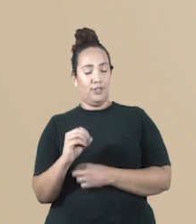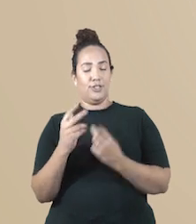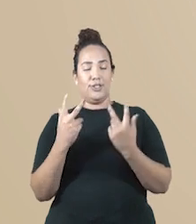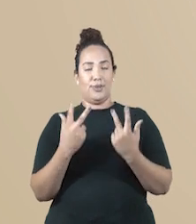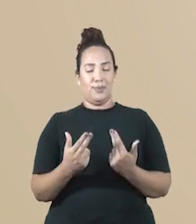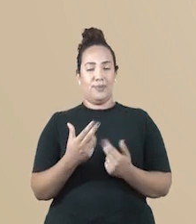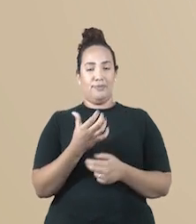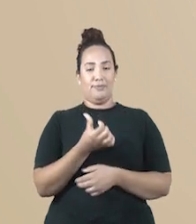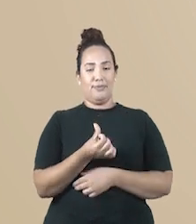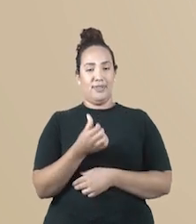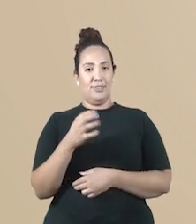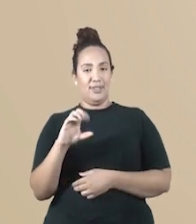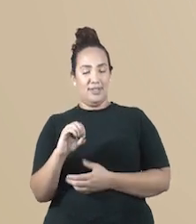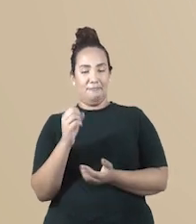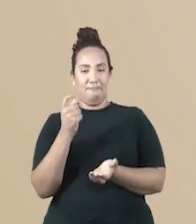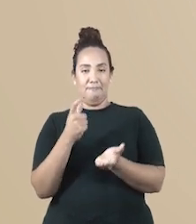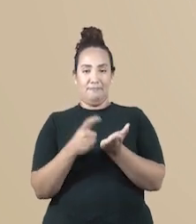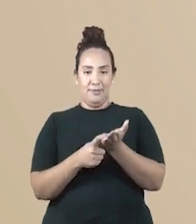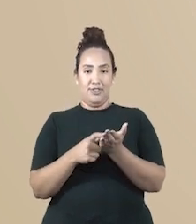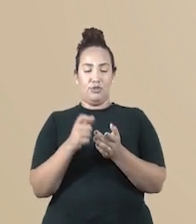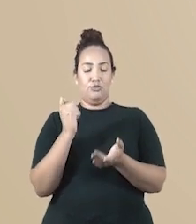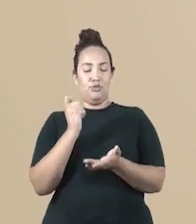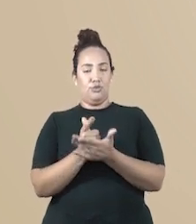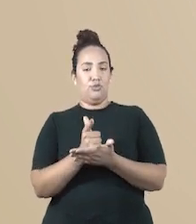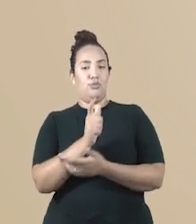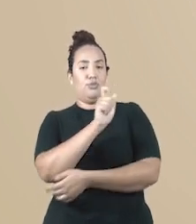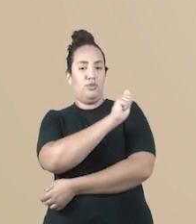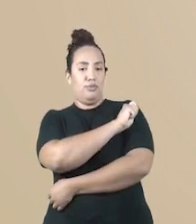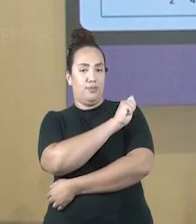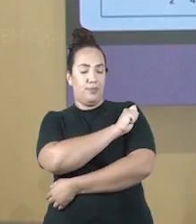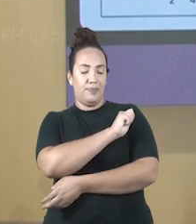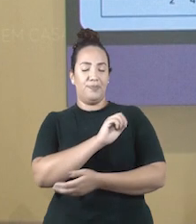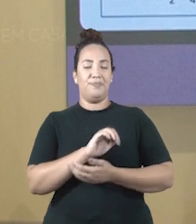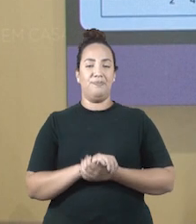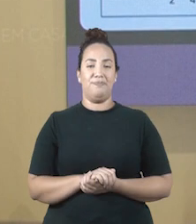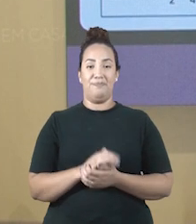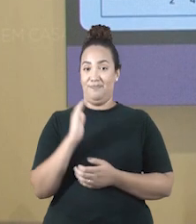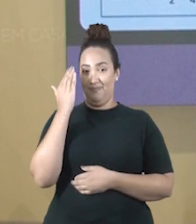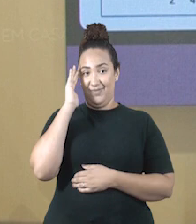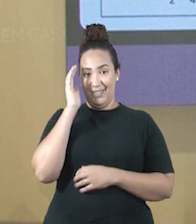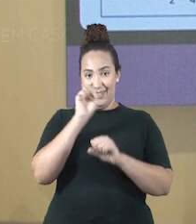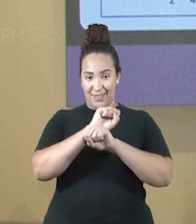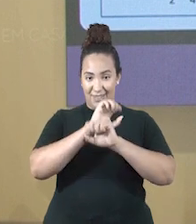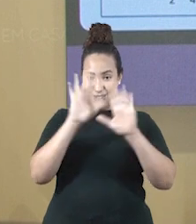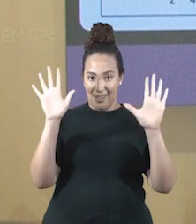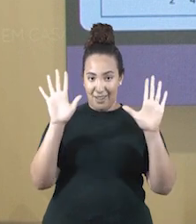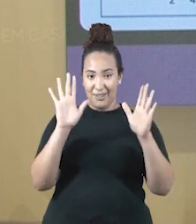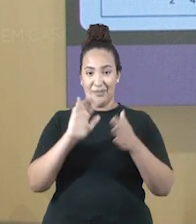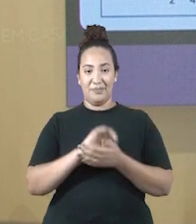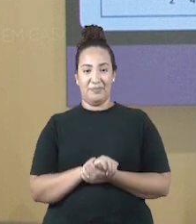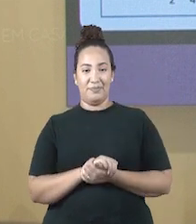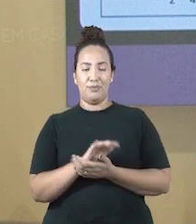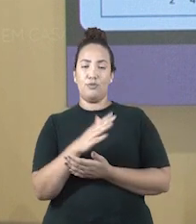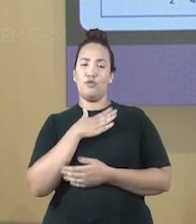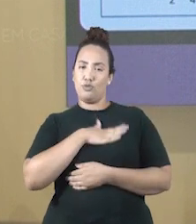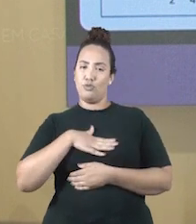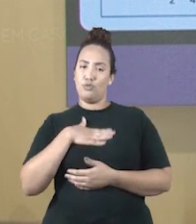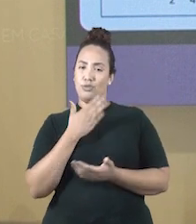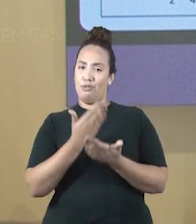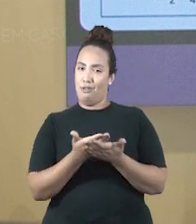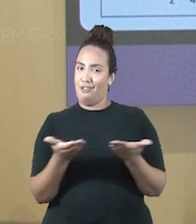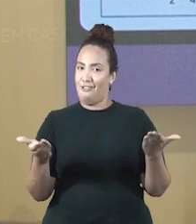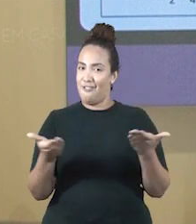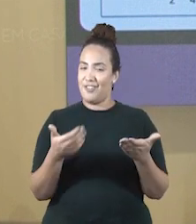mais 20, que dá um total de 60 alunos. Conseguiu entender? Gostou da aula de